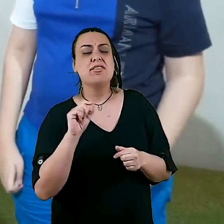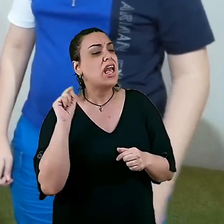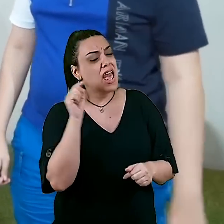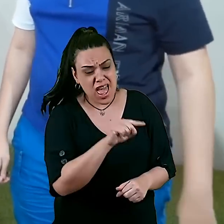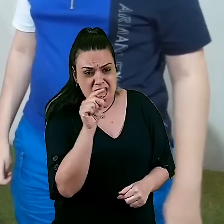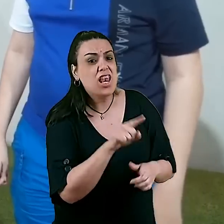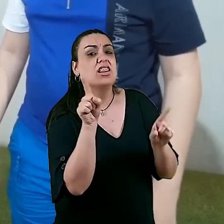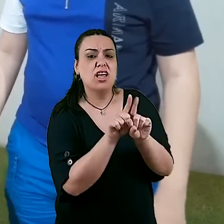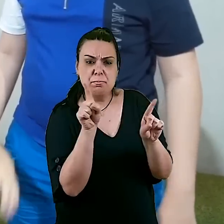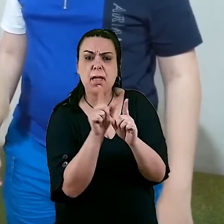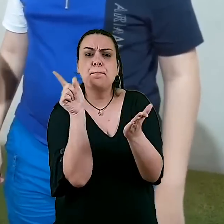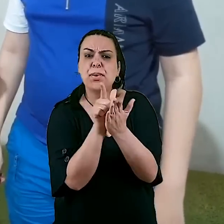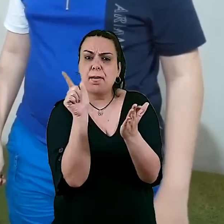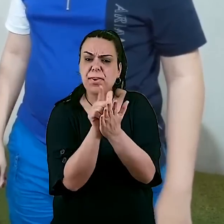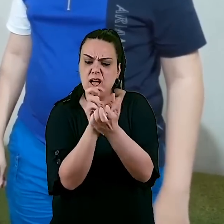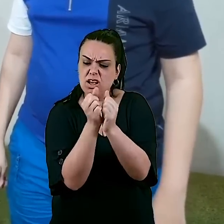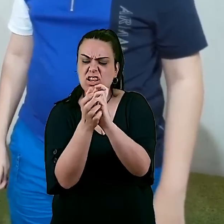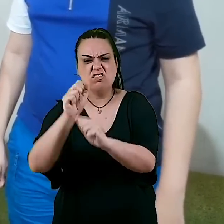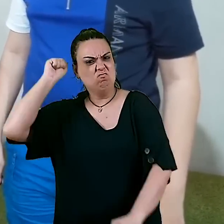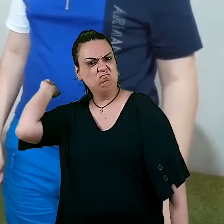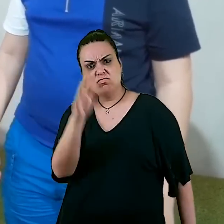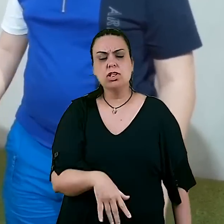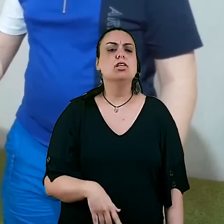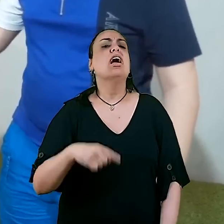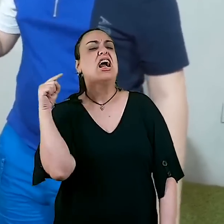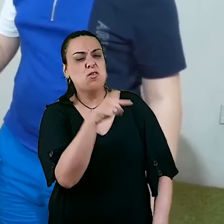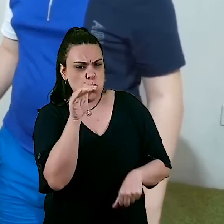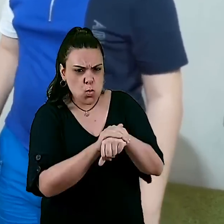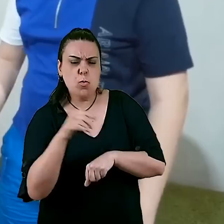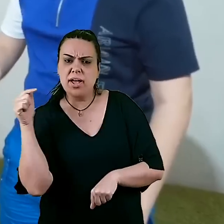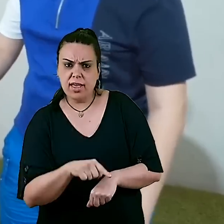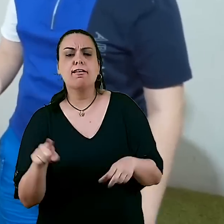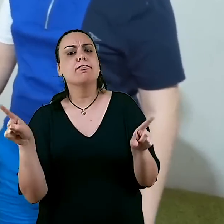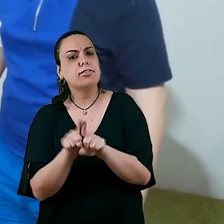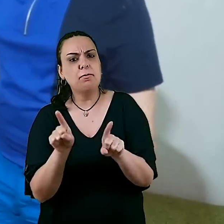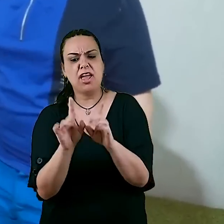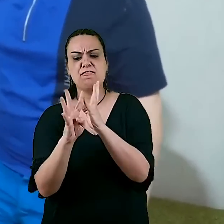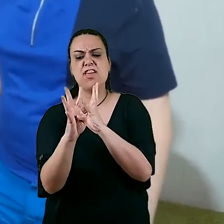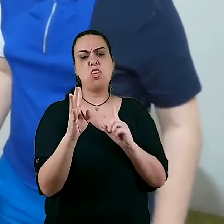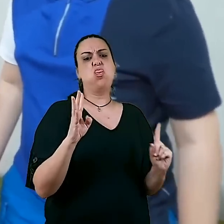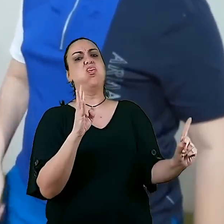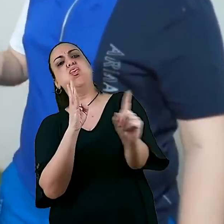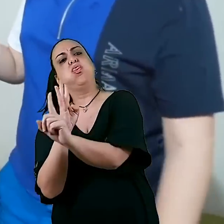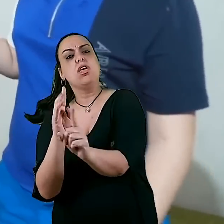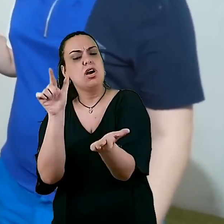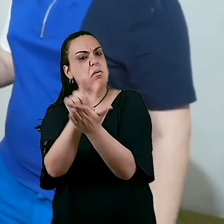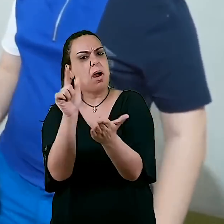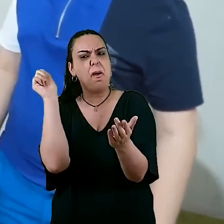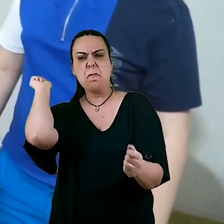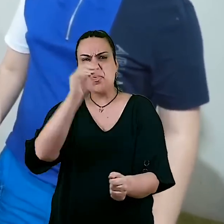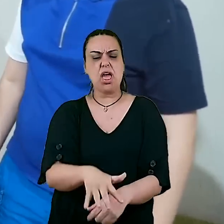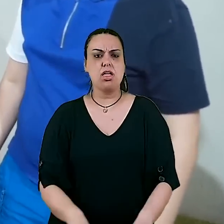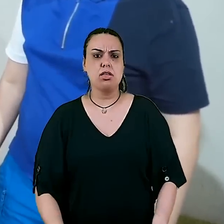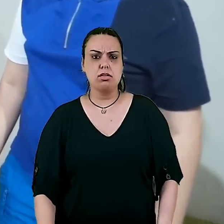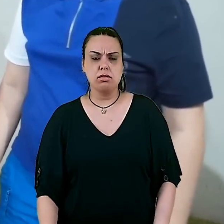também foi ela que fez ele jogar papel. Não foi. Foi sim. Foi. E ainda mais furou a fila. E jogou papel na